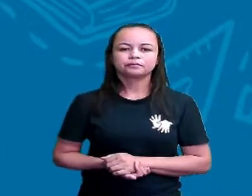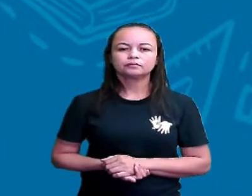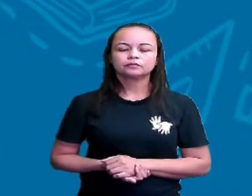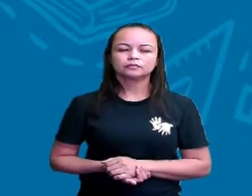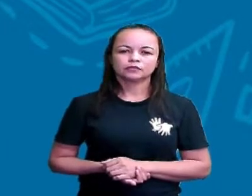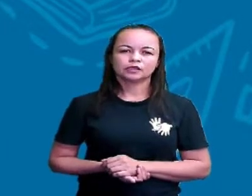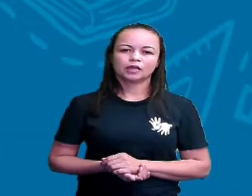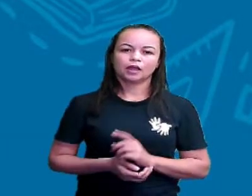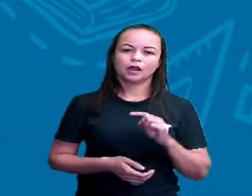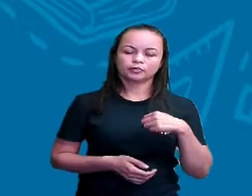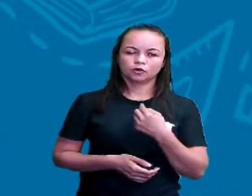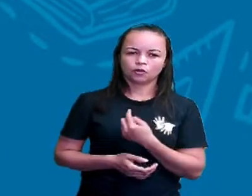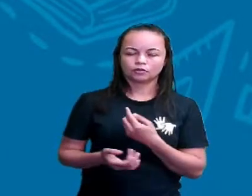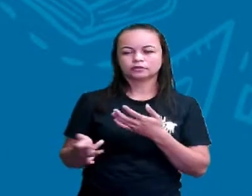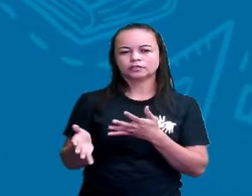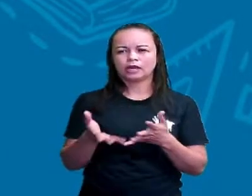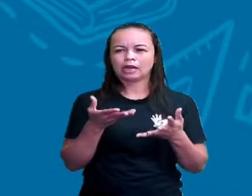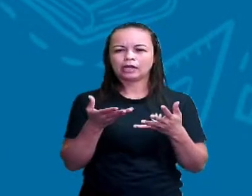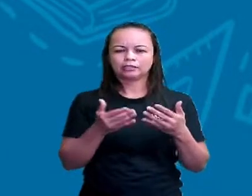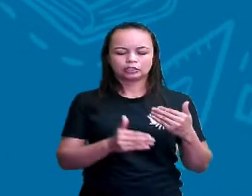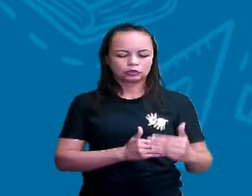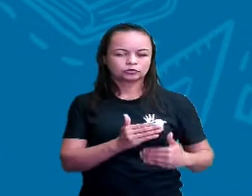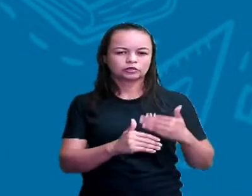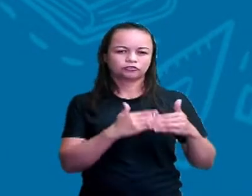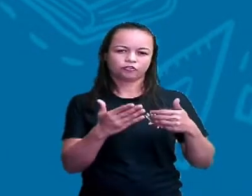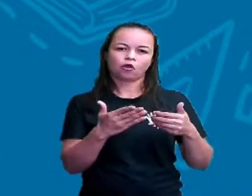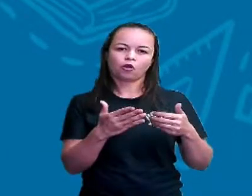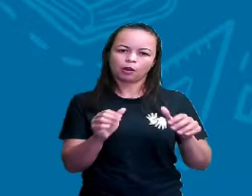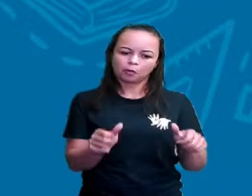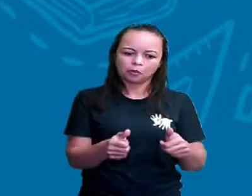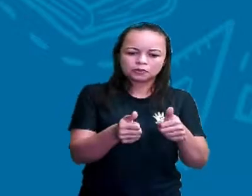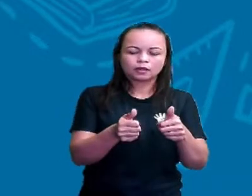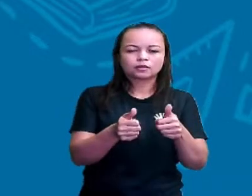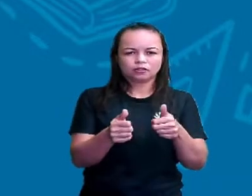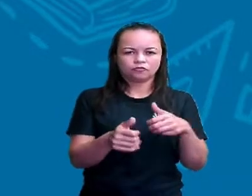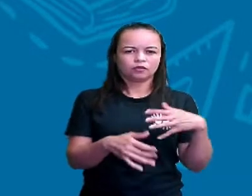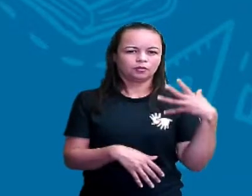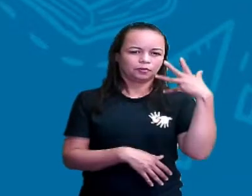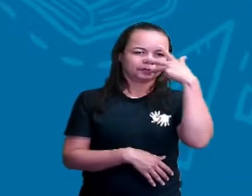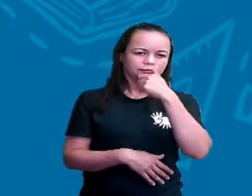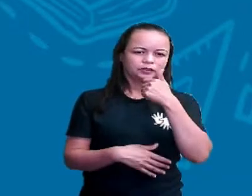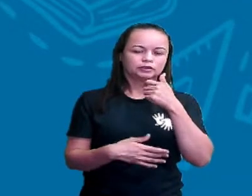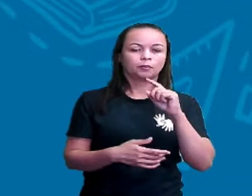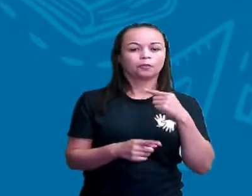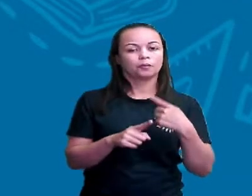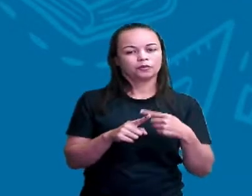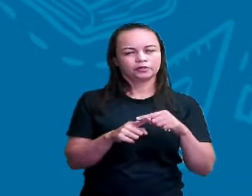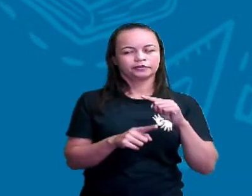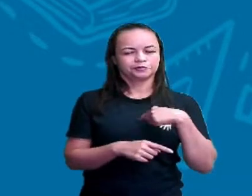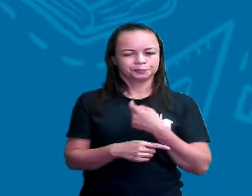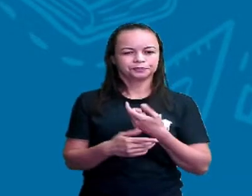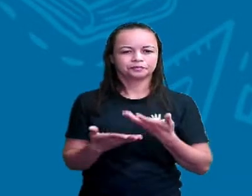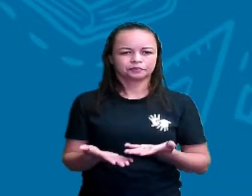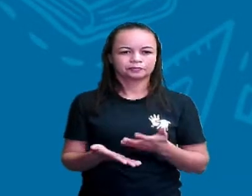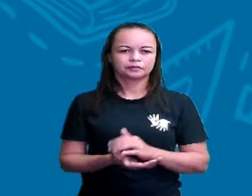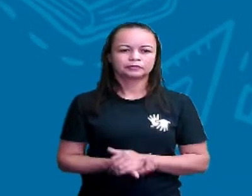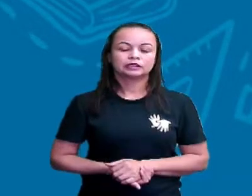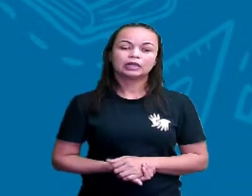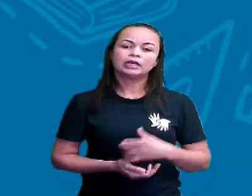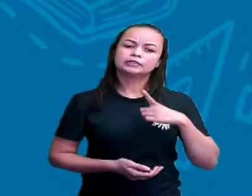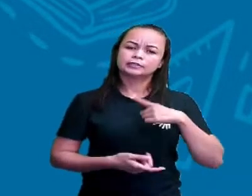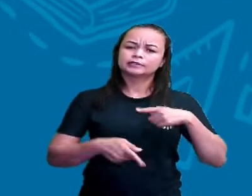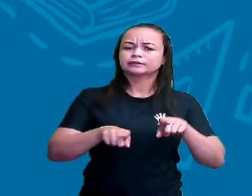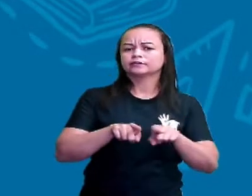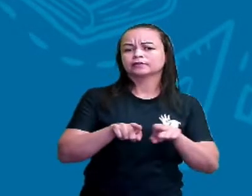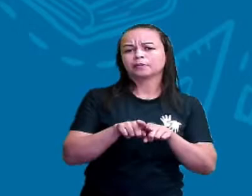a nossa ancestralidade, né, e de forma positiva, de forma bonita, porque nós somos. E a gente tem também aqui a